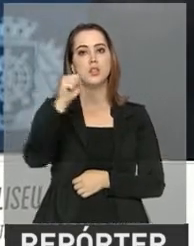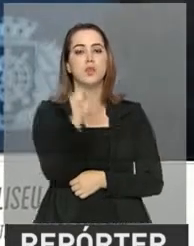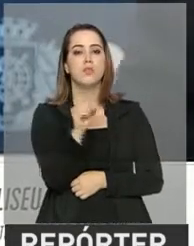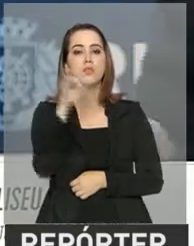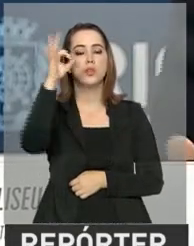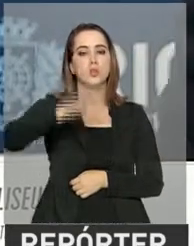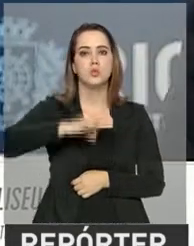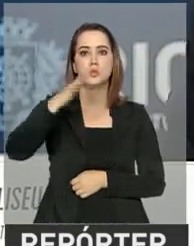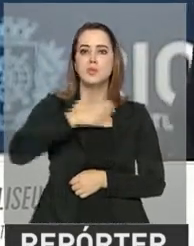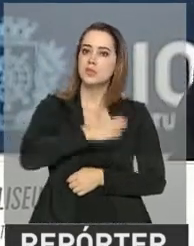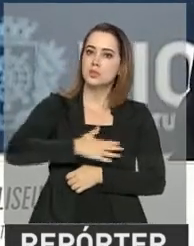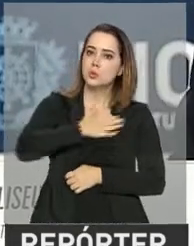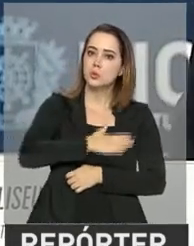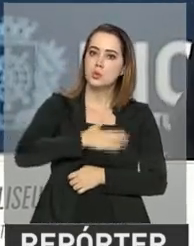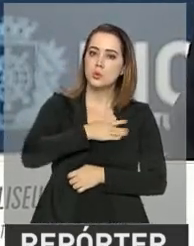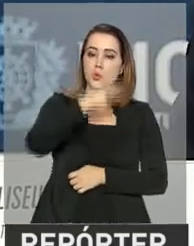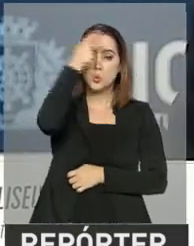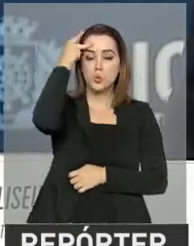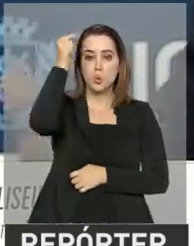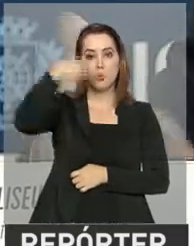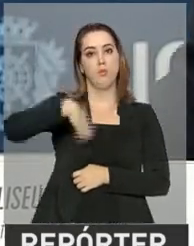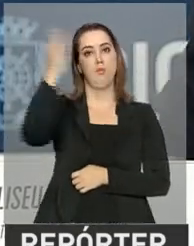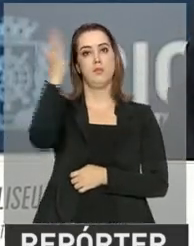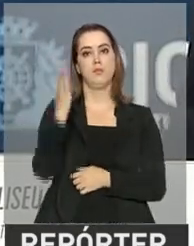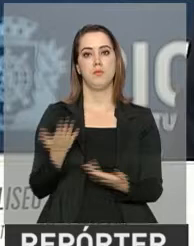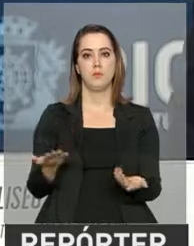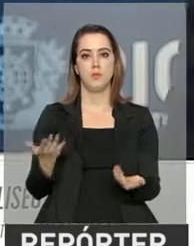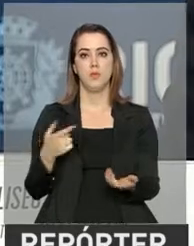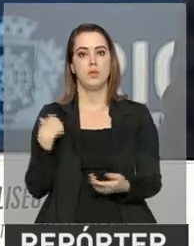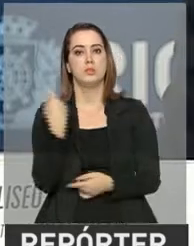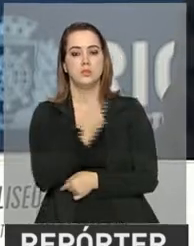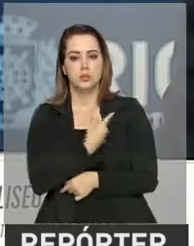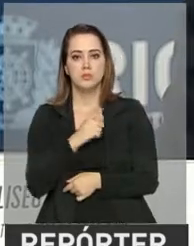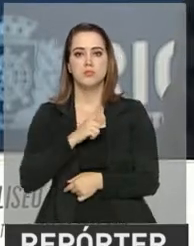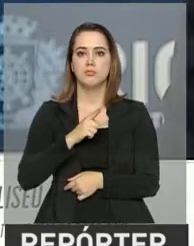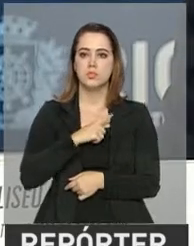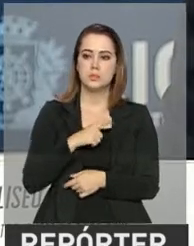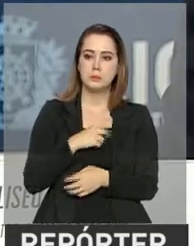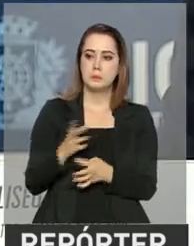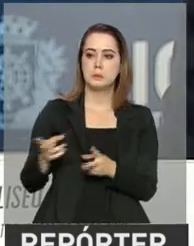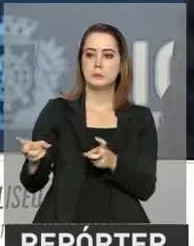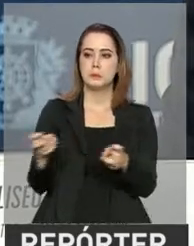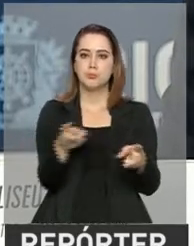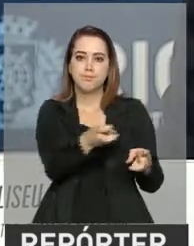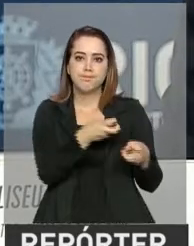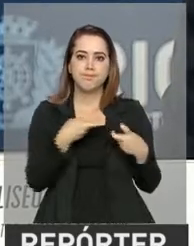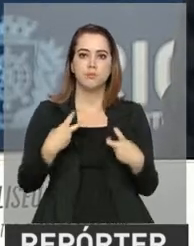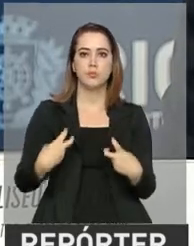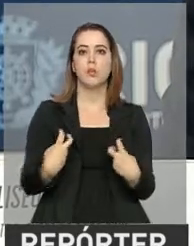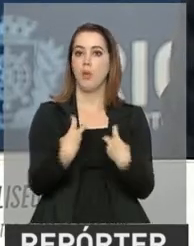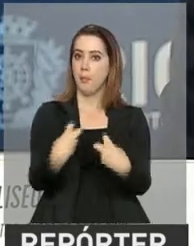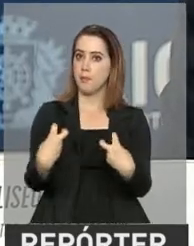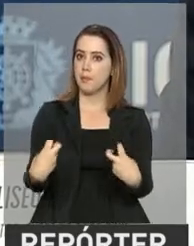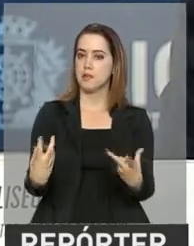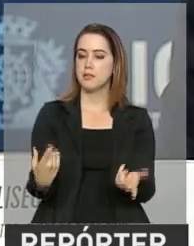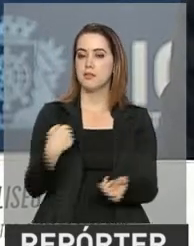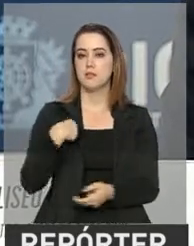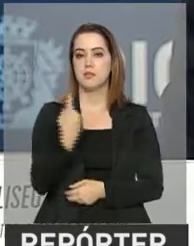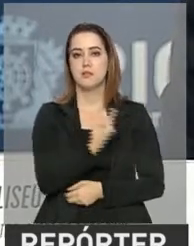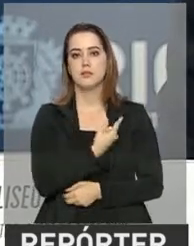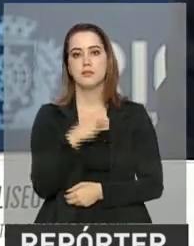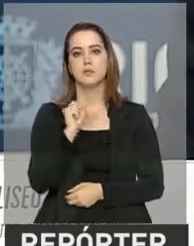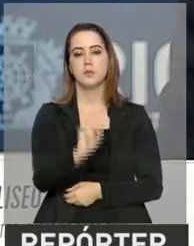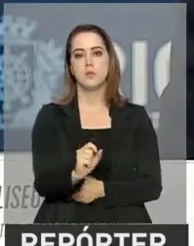mais hospitaleiro que tem, por certo, seguramente nós deveremos ter capitalizado internacionalmente esta